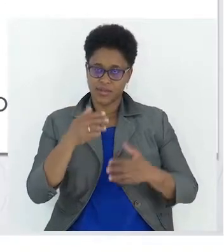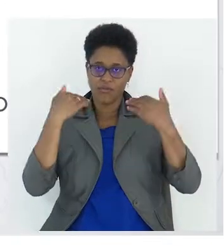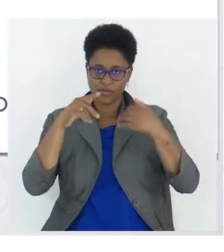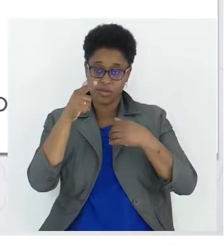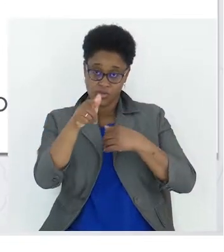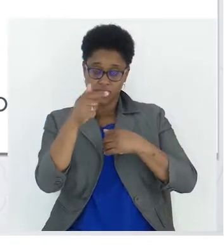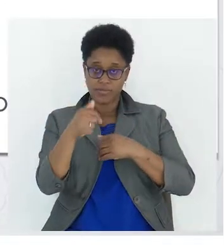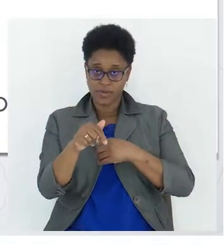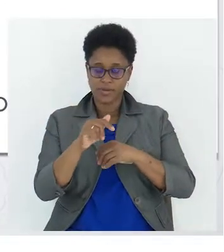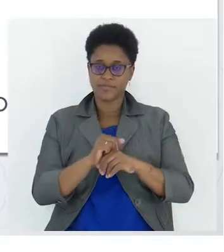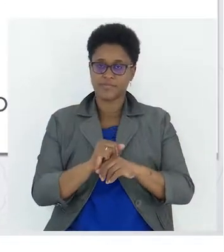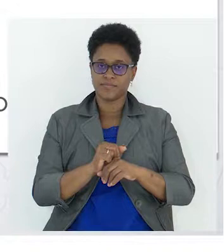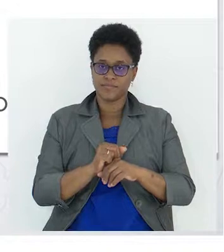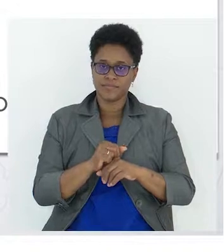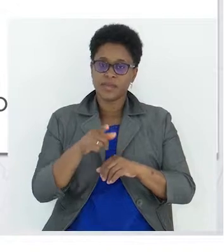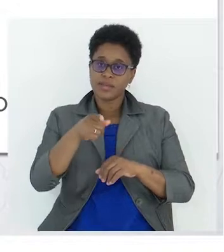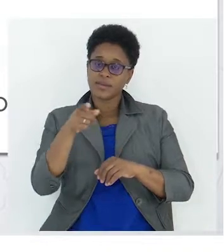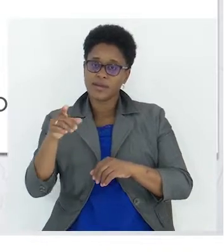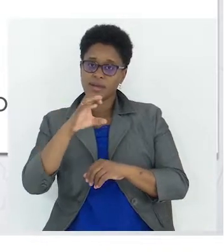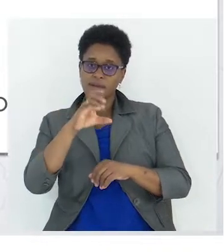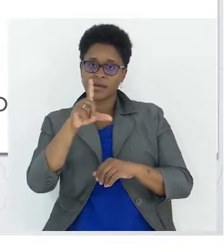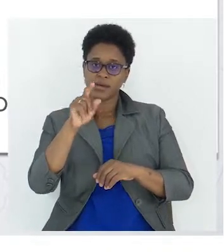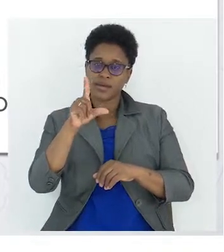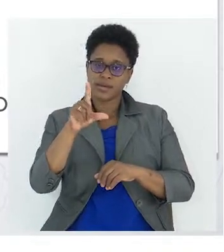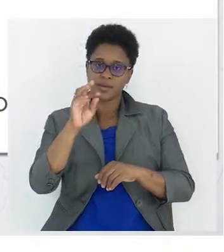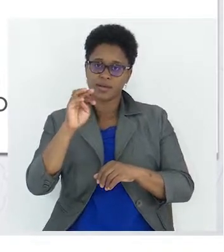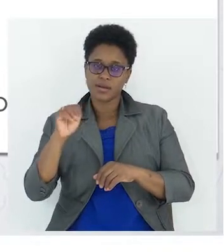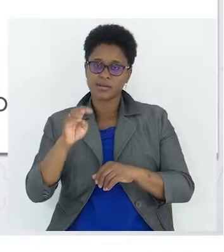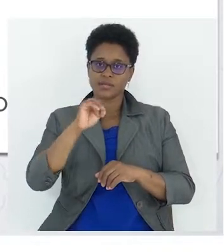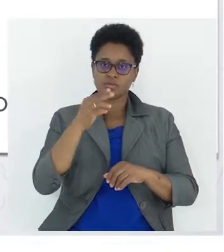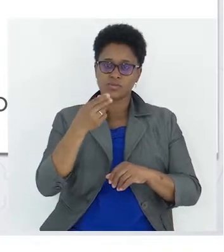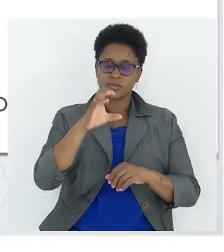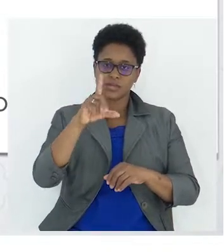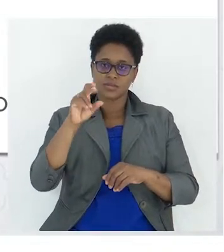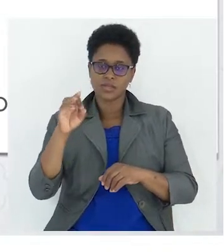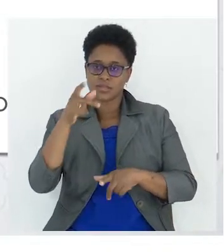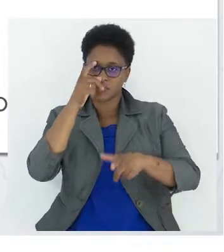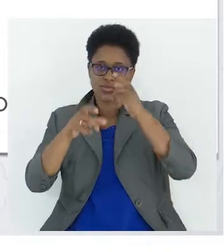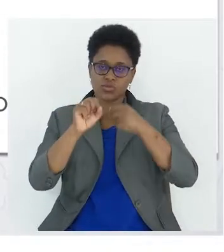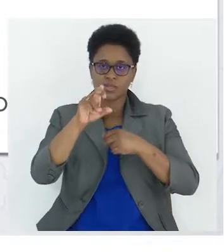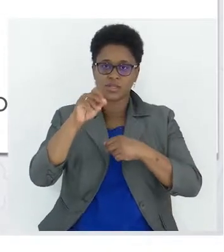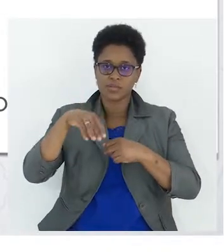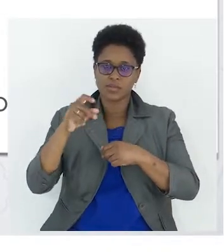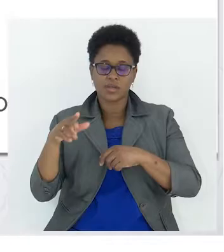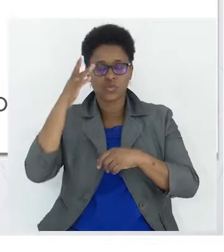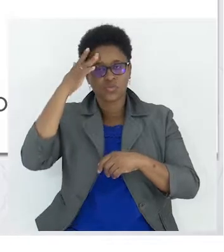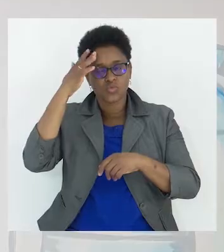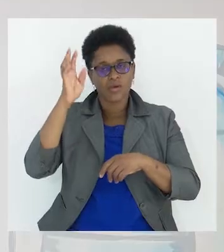ter, é indicar a classe, a subclasse, a pessoa gramatical, o número, o tempo e o